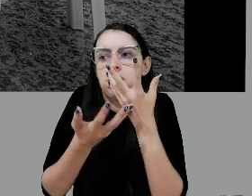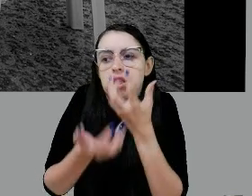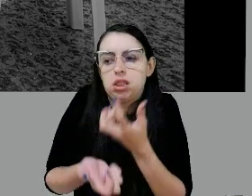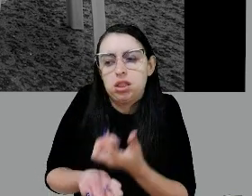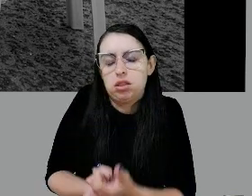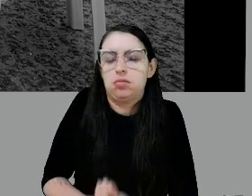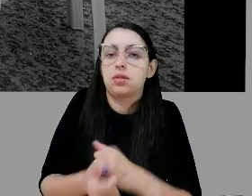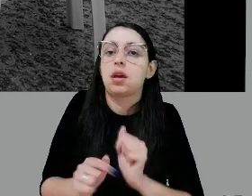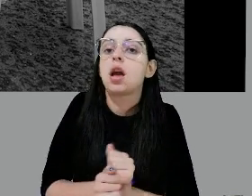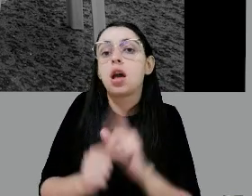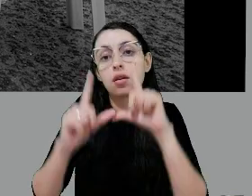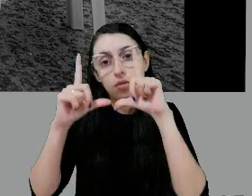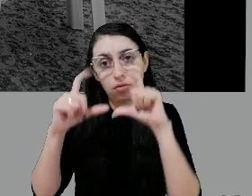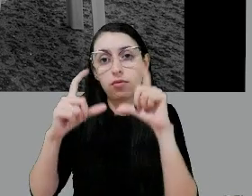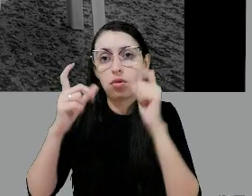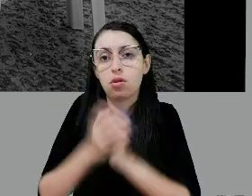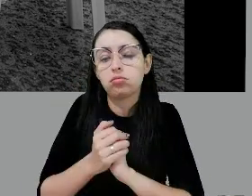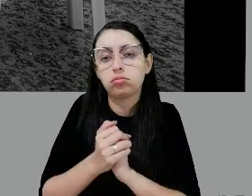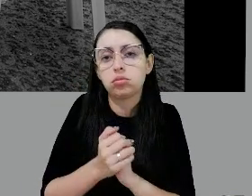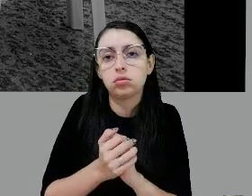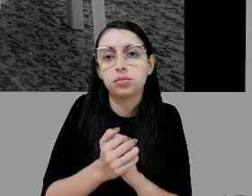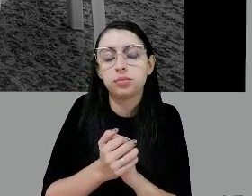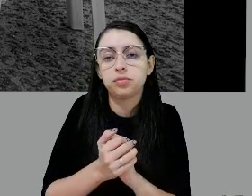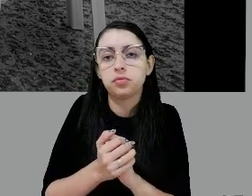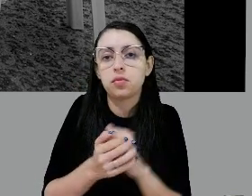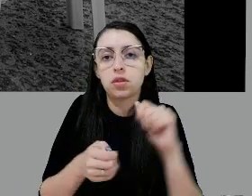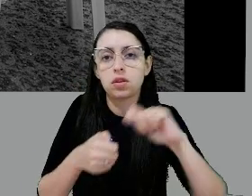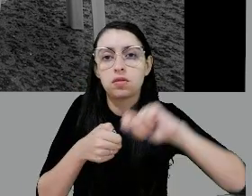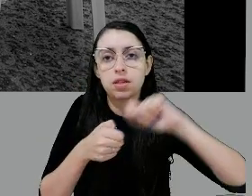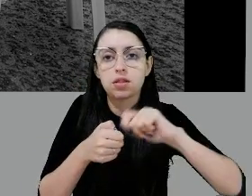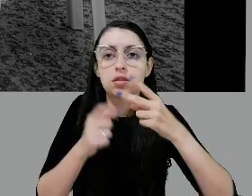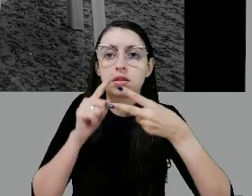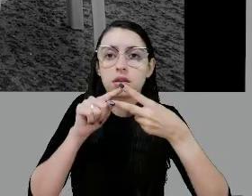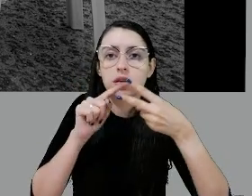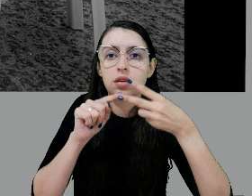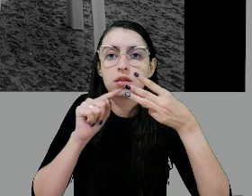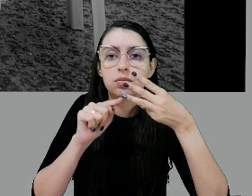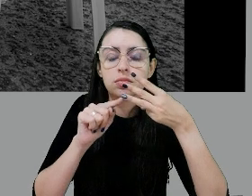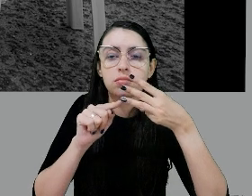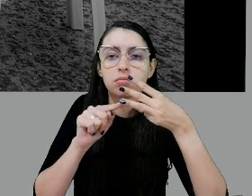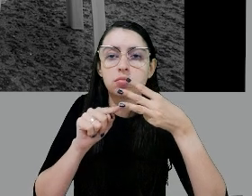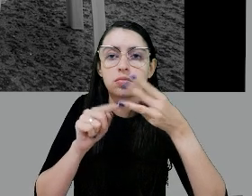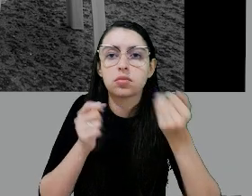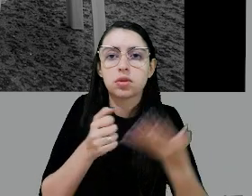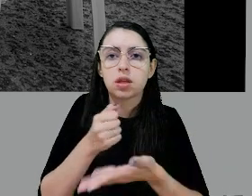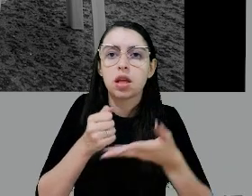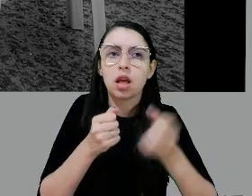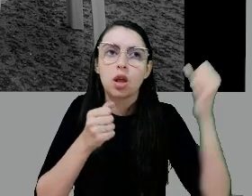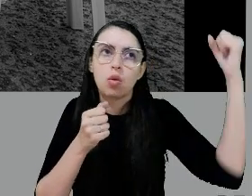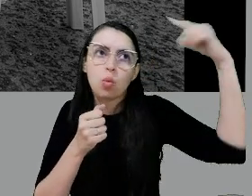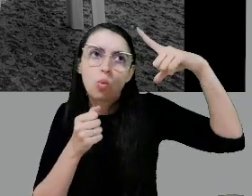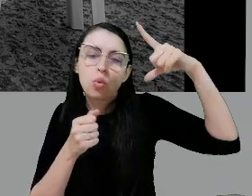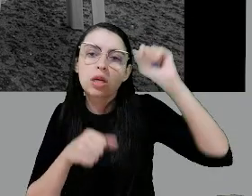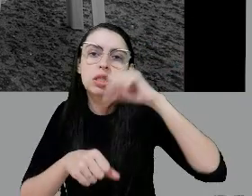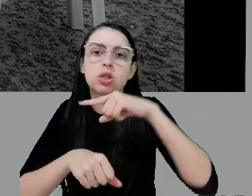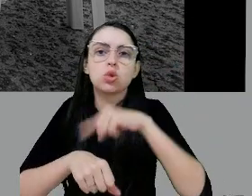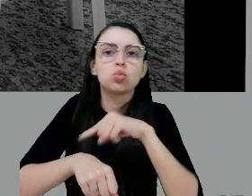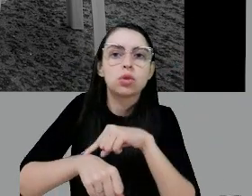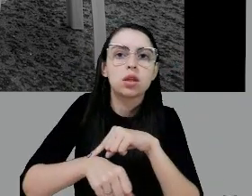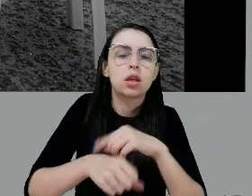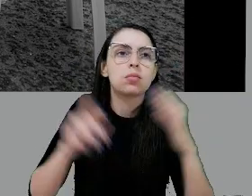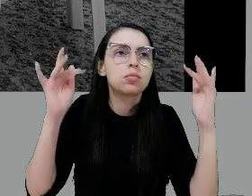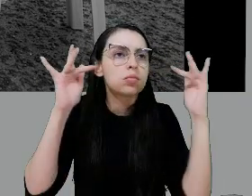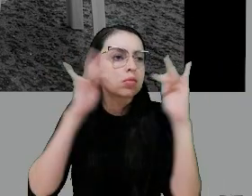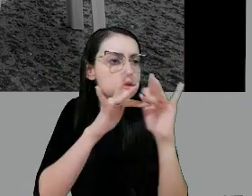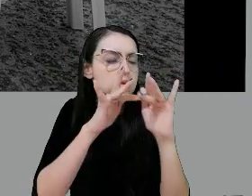pesadíssimo. E a fotografia, ela é feita de 3 matérias-primas: a luz, o tempo